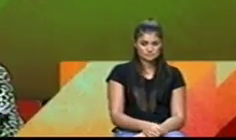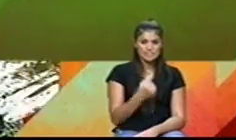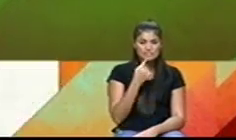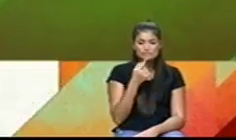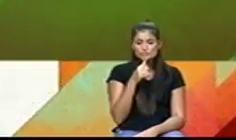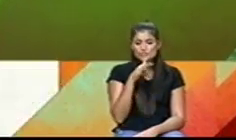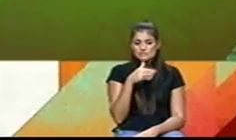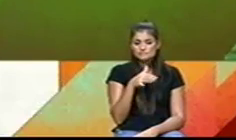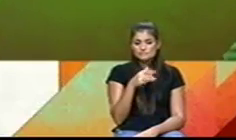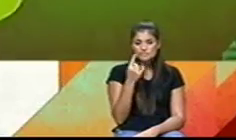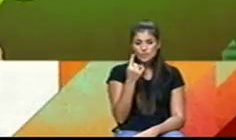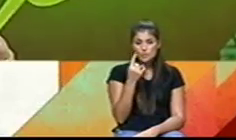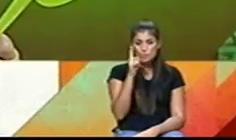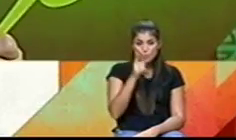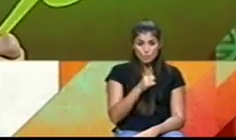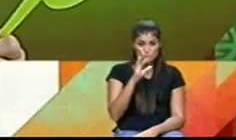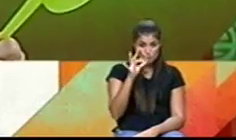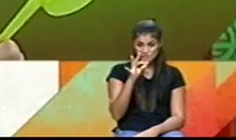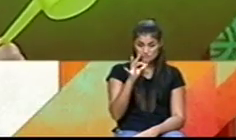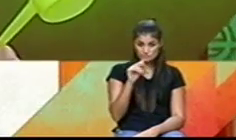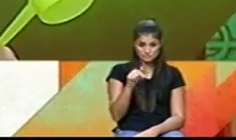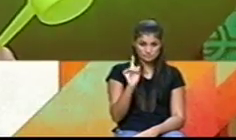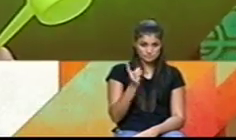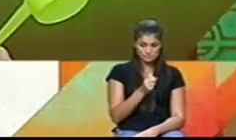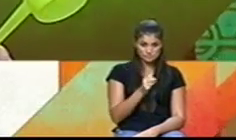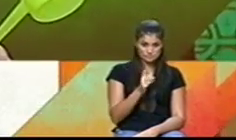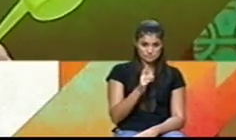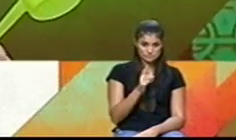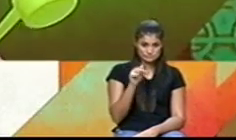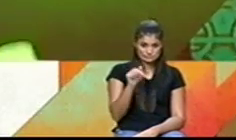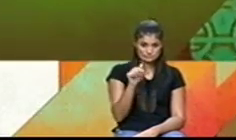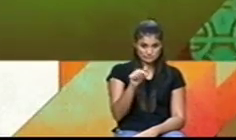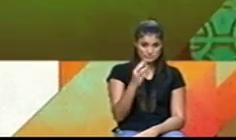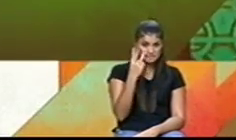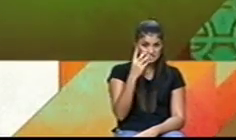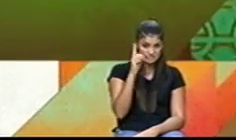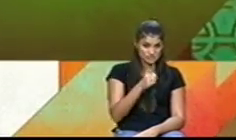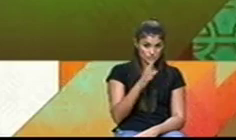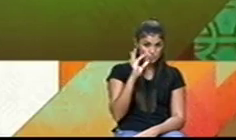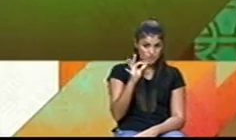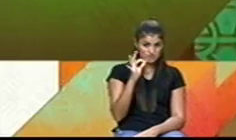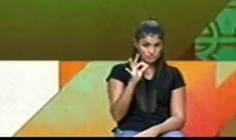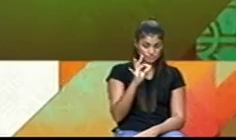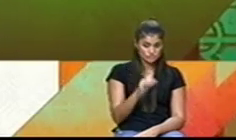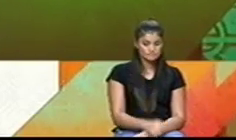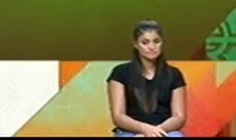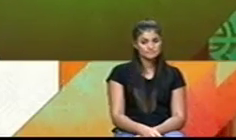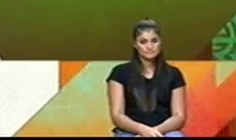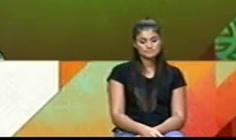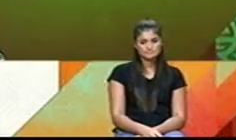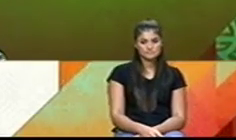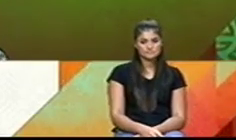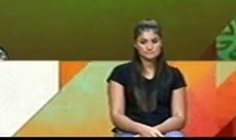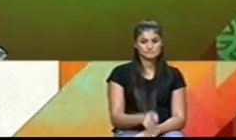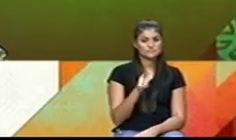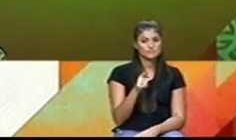aqui. De chávena, não é? Este é um quarto. Então não é esse, talvez o outro a seguir. É esse, 3 quartos de chávena, não é? Exatamente. Este. Acabam por